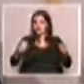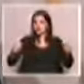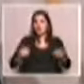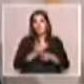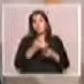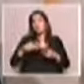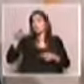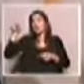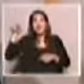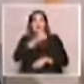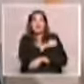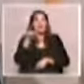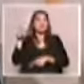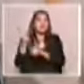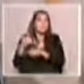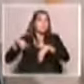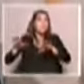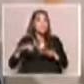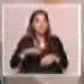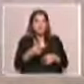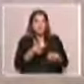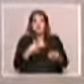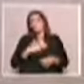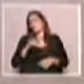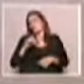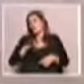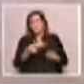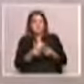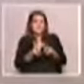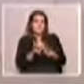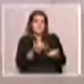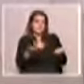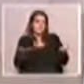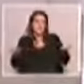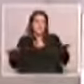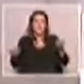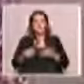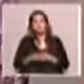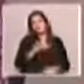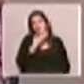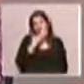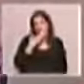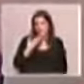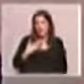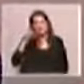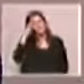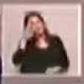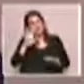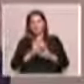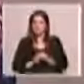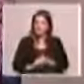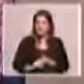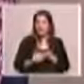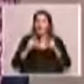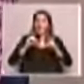casa comprou e a pessoa até nem queria, mas está ali ao alcance da mão. Oh, Maria, e a inércia é tão importante. É? Imagino, olha o cenário, não é? Começa